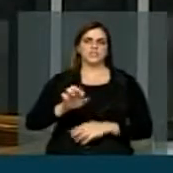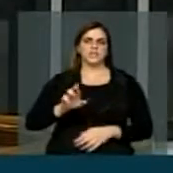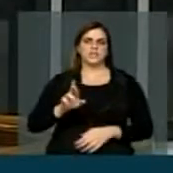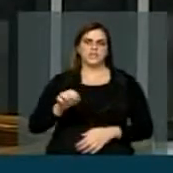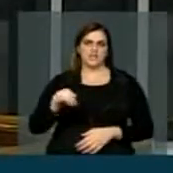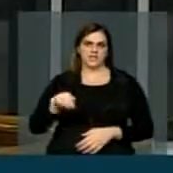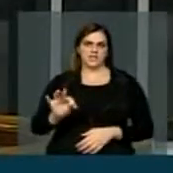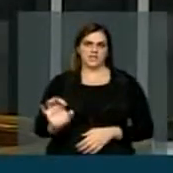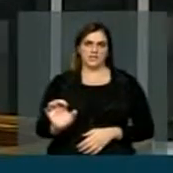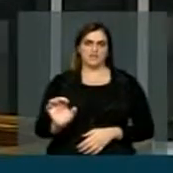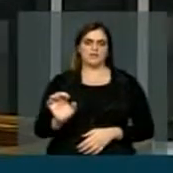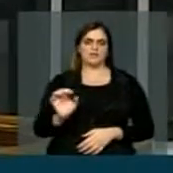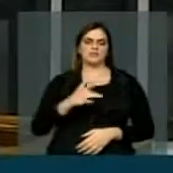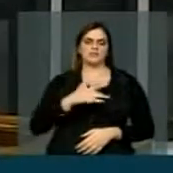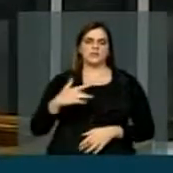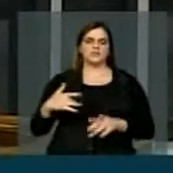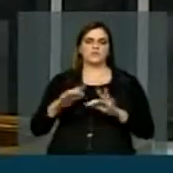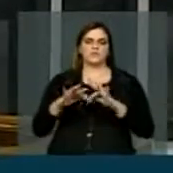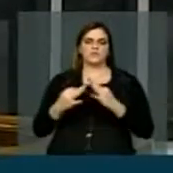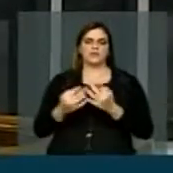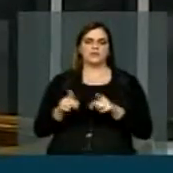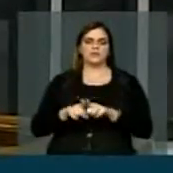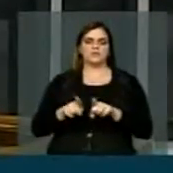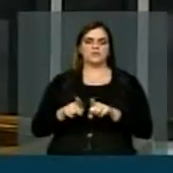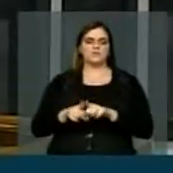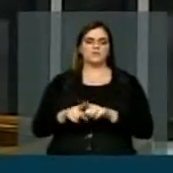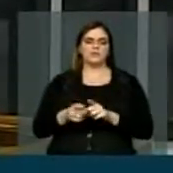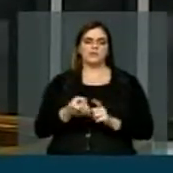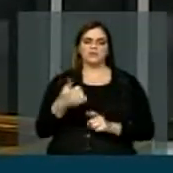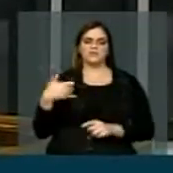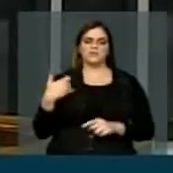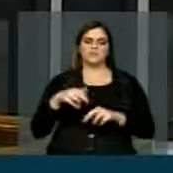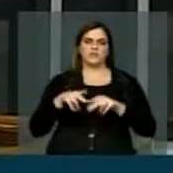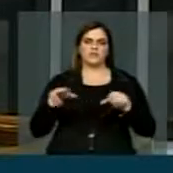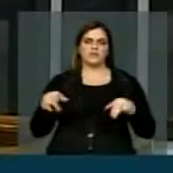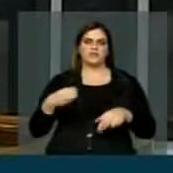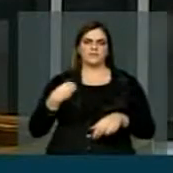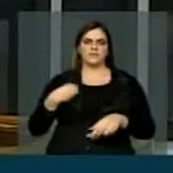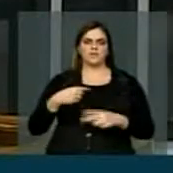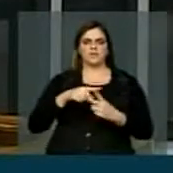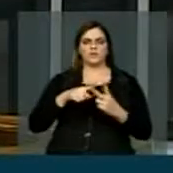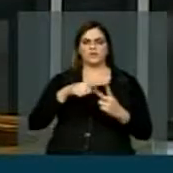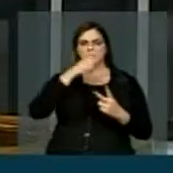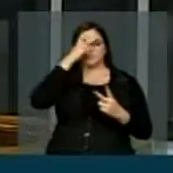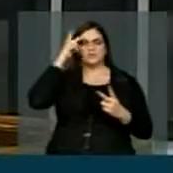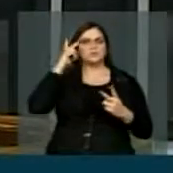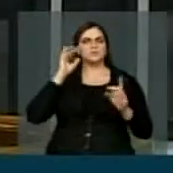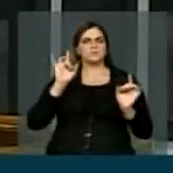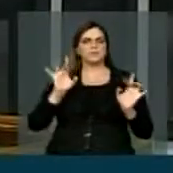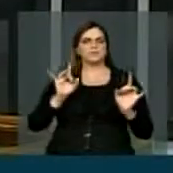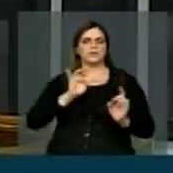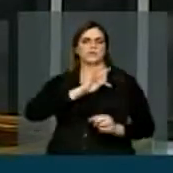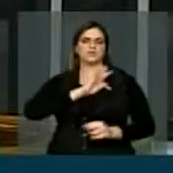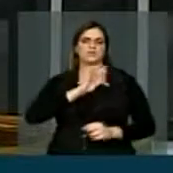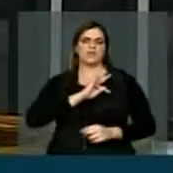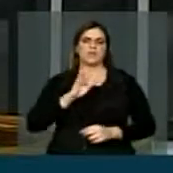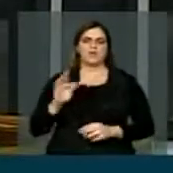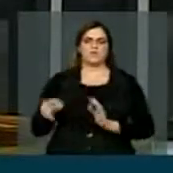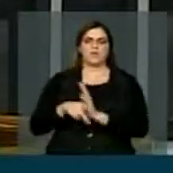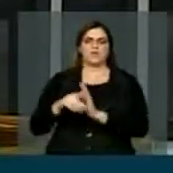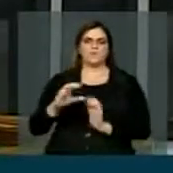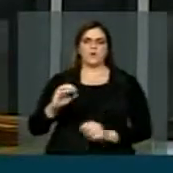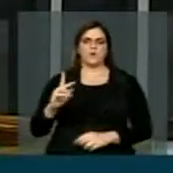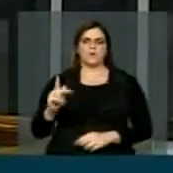e ciclo de vida, que inclusive estão presentes aqui, 2 grandes técnicos aqui da OPAS, aqui no